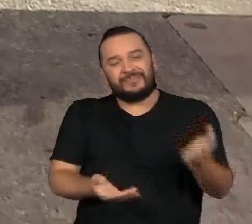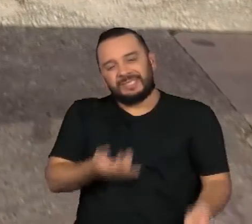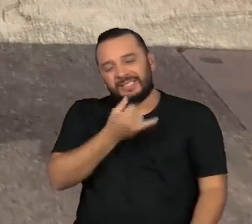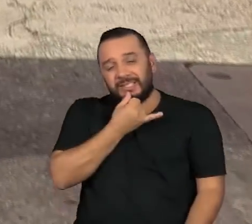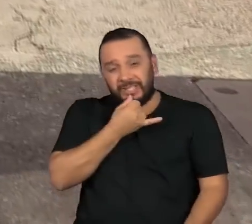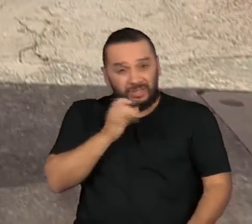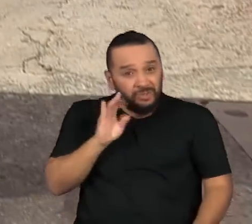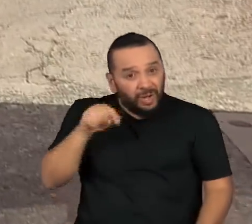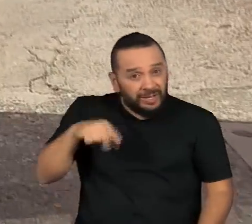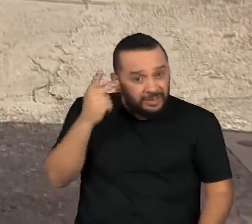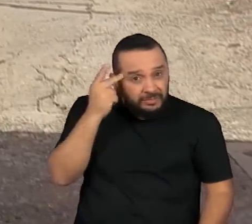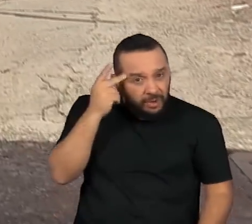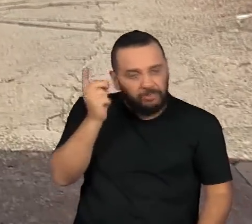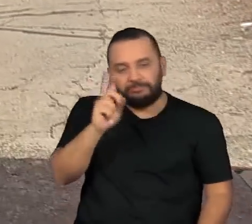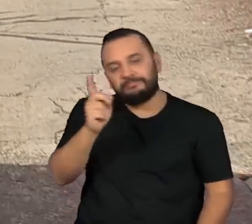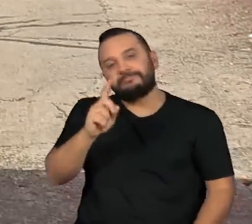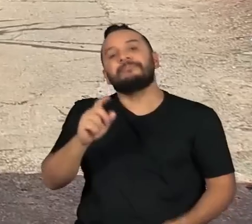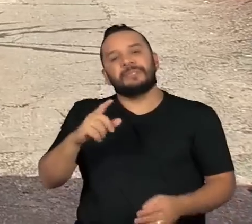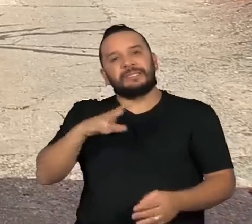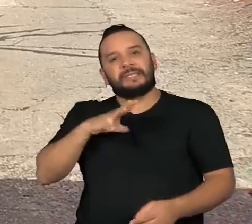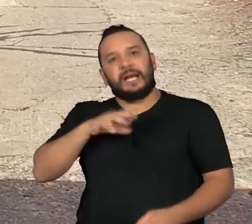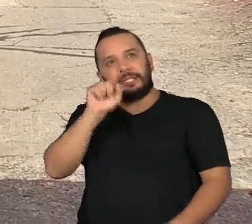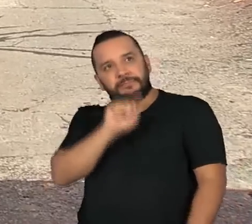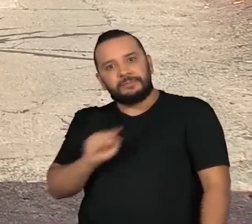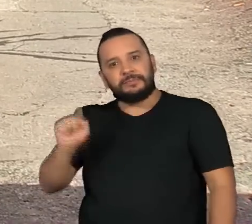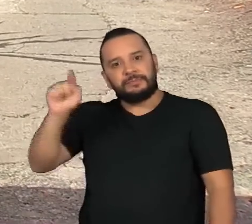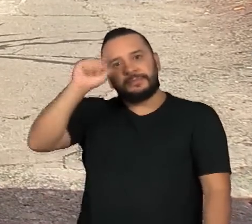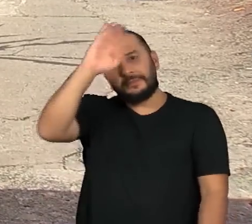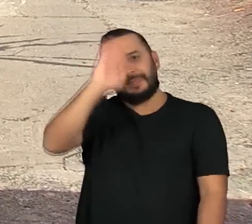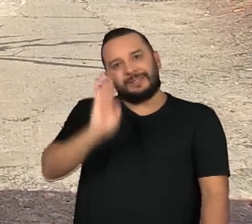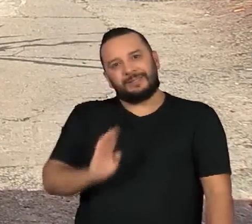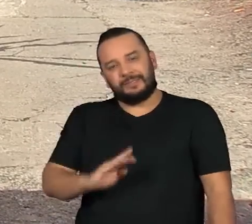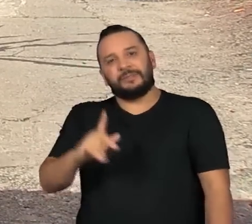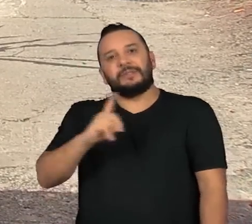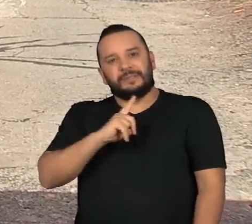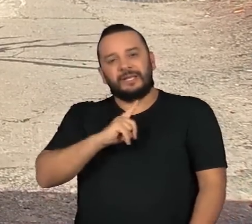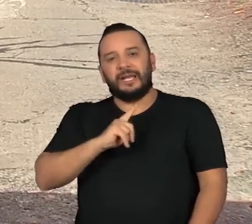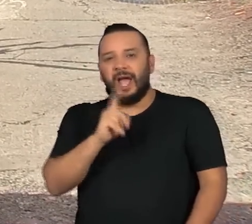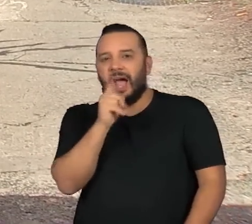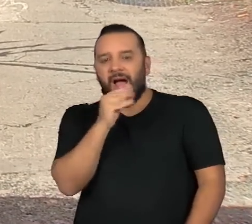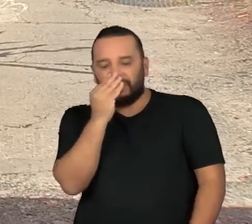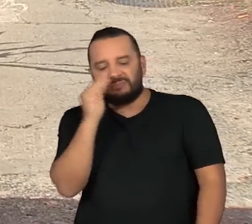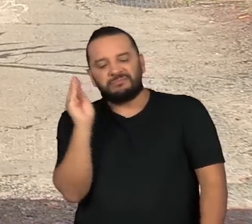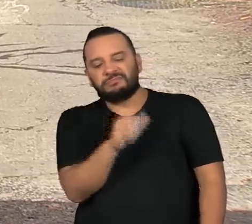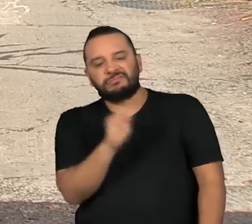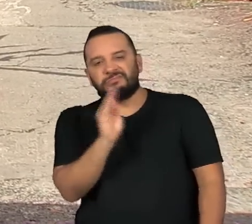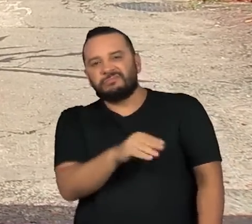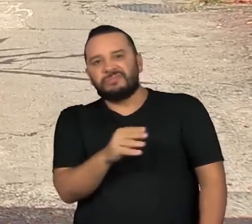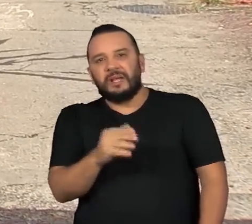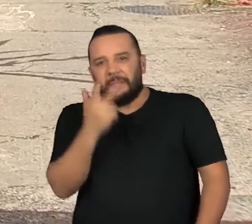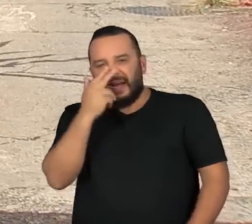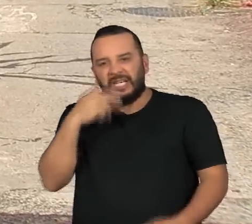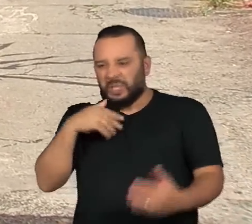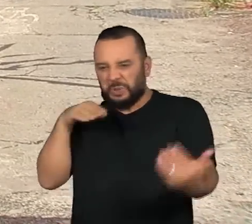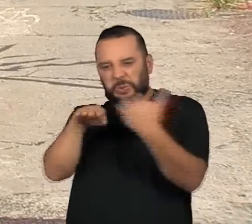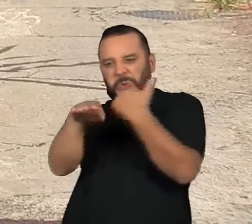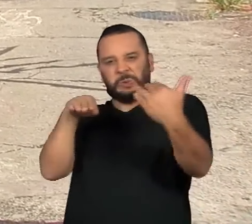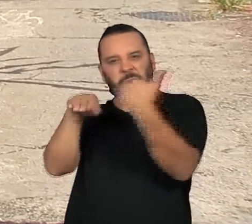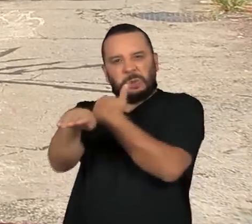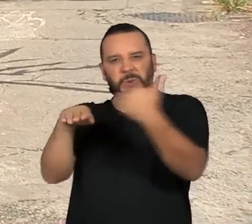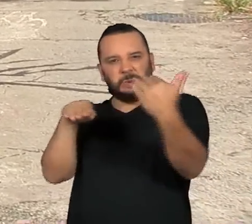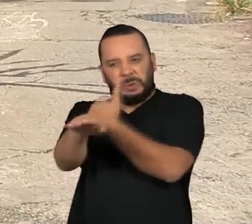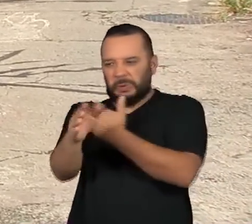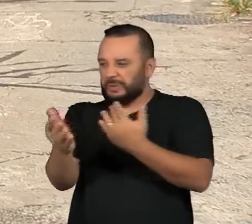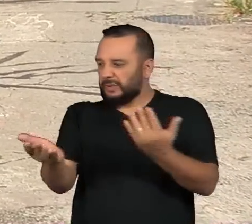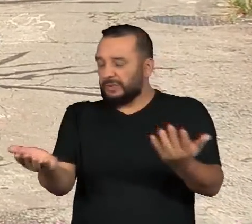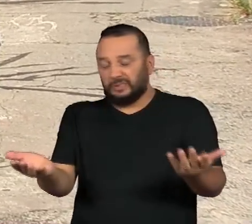outras cidades brasileiras que ignoram suas águas e tornam o ambiente urbano ainda mais hostil. Com o objetivo de chamar